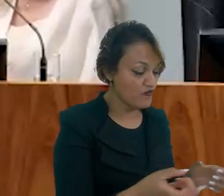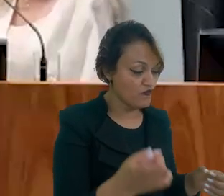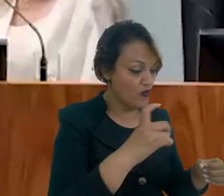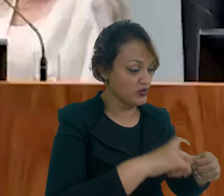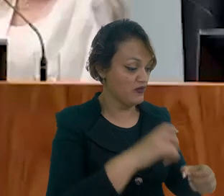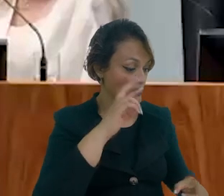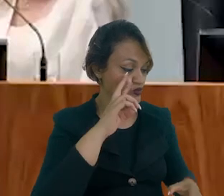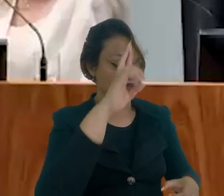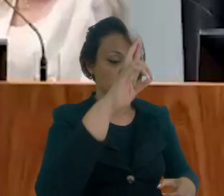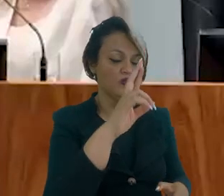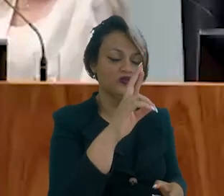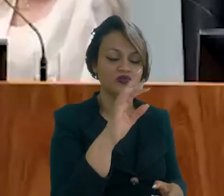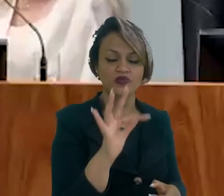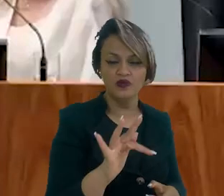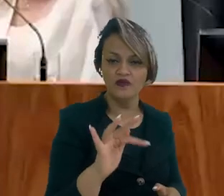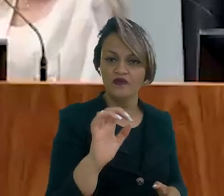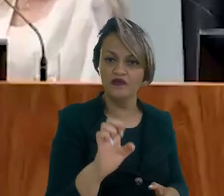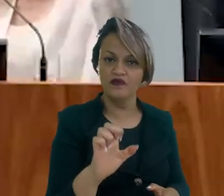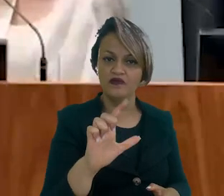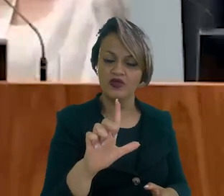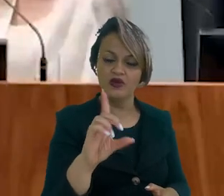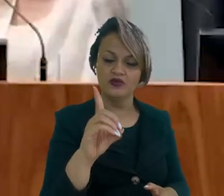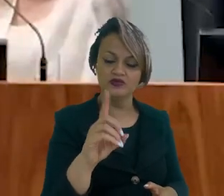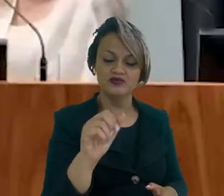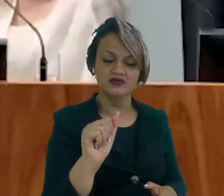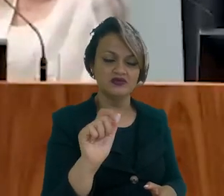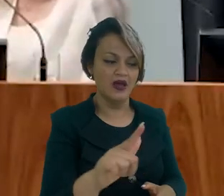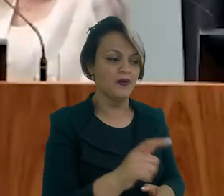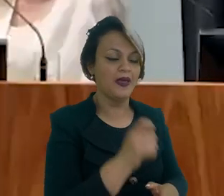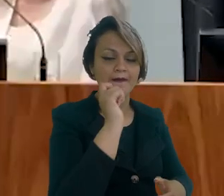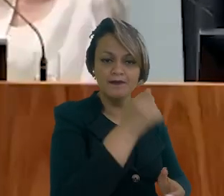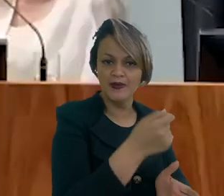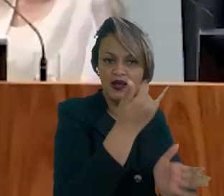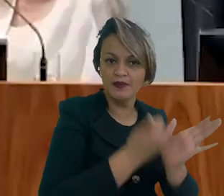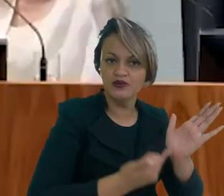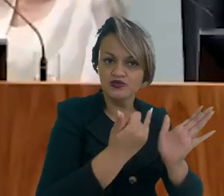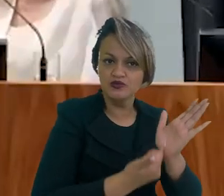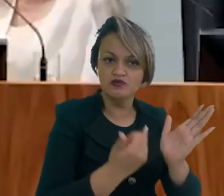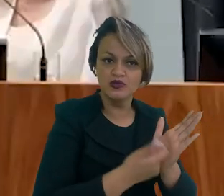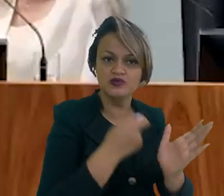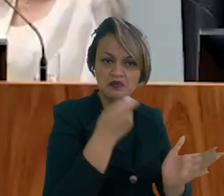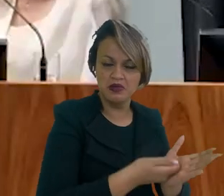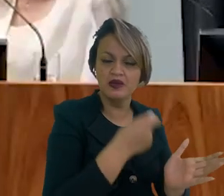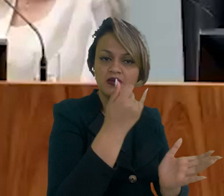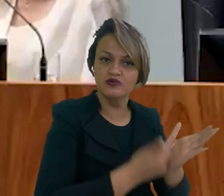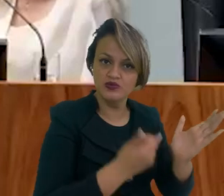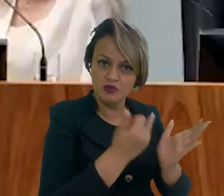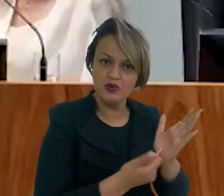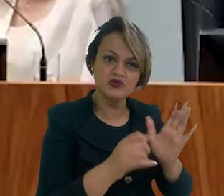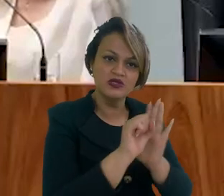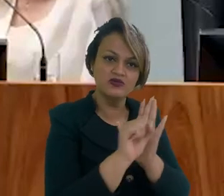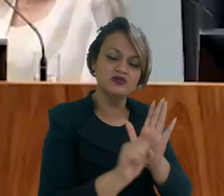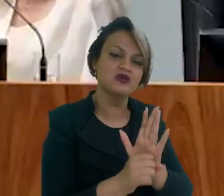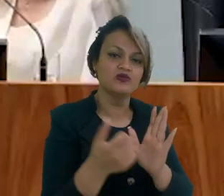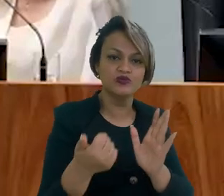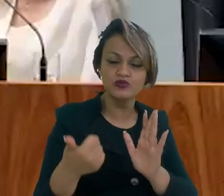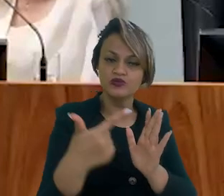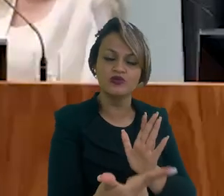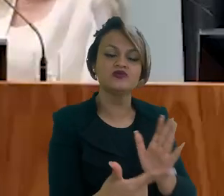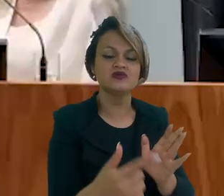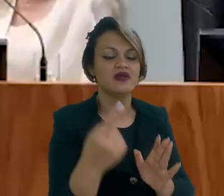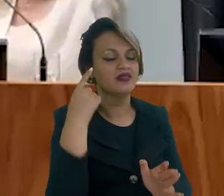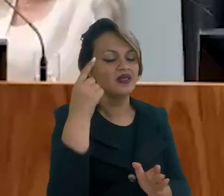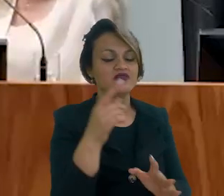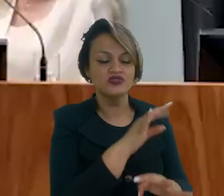sabem disso tudo retornava ao dono ao Senhor feudal a própria ideia era cesine né que era aquele pagamento do